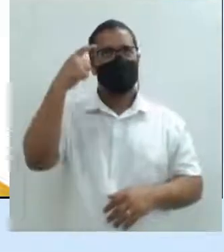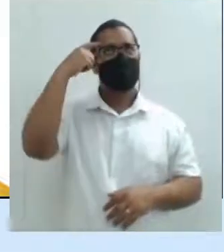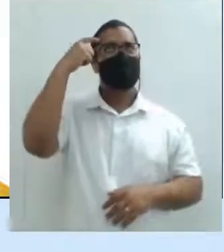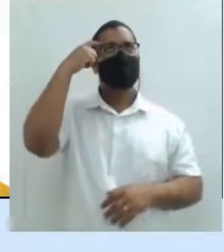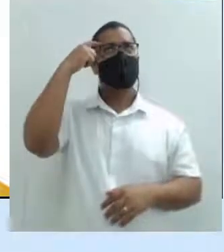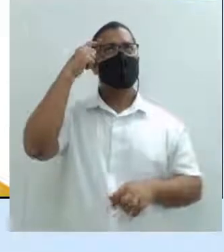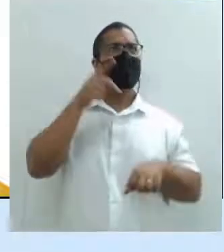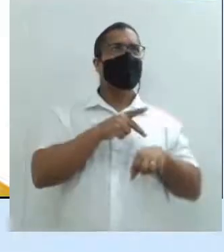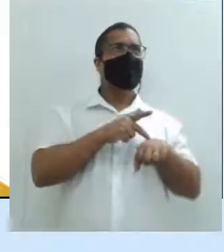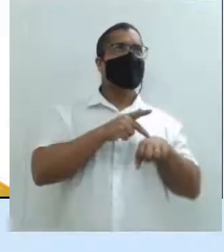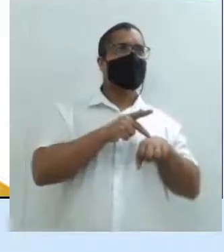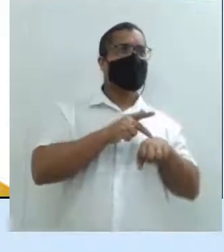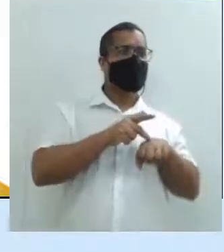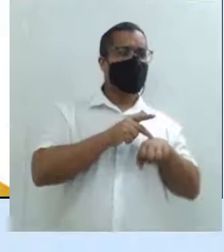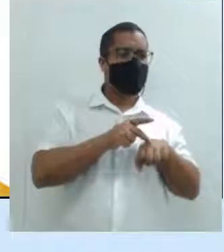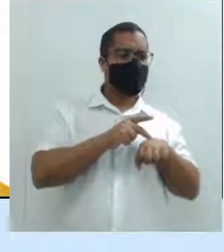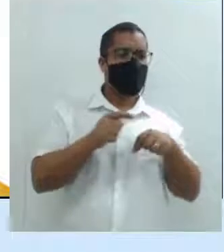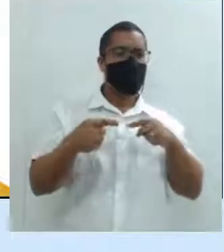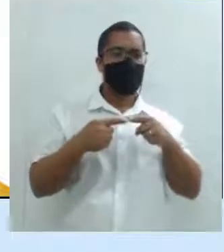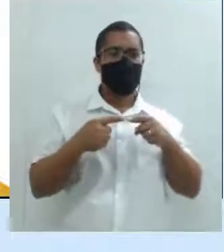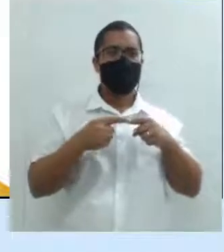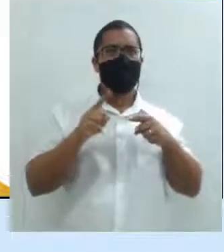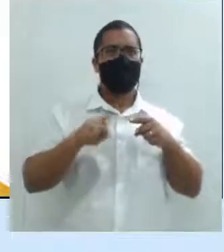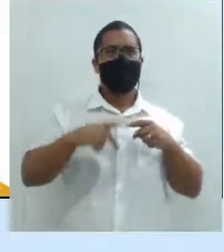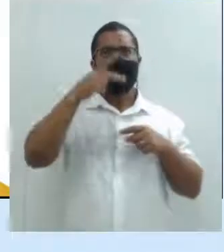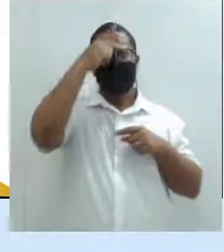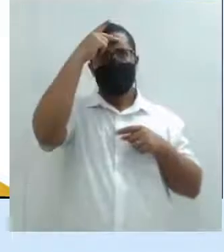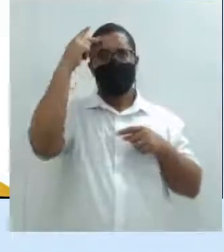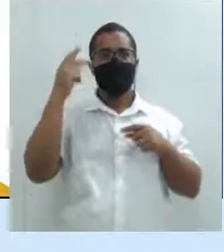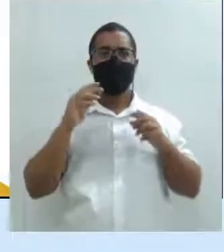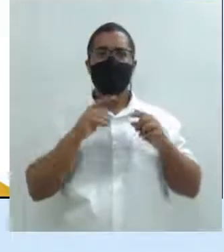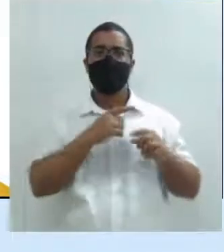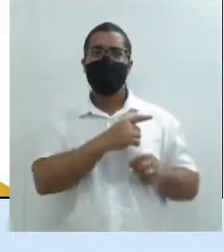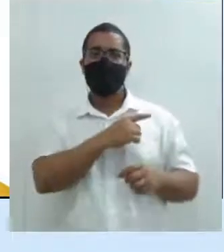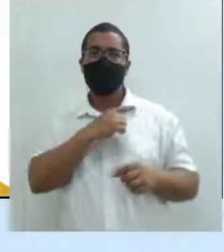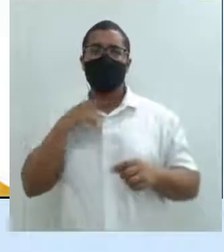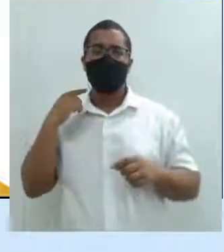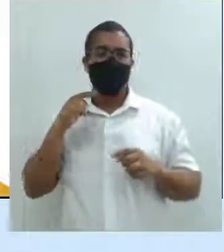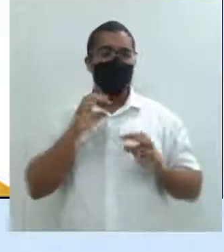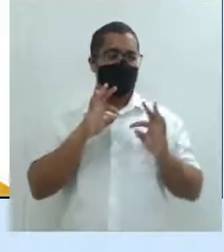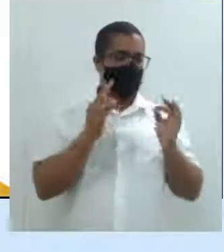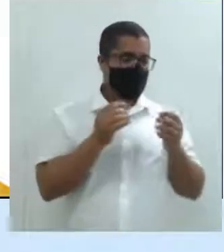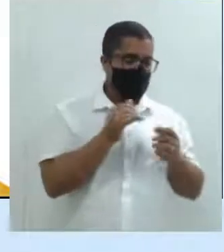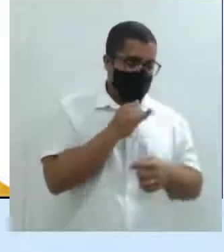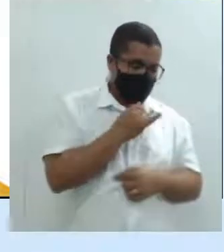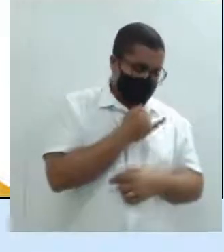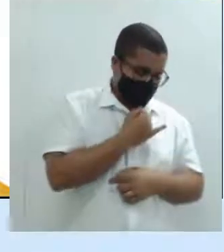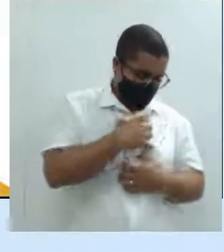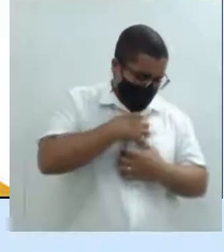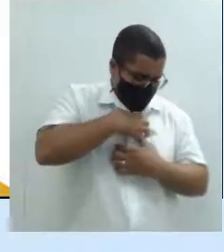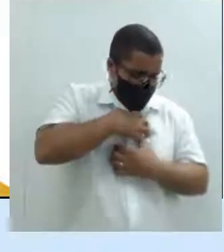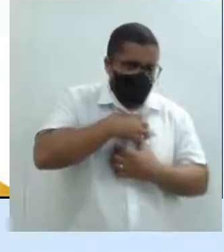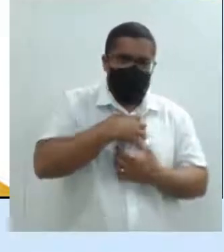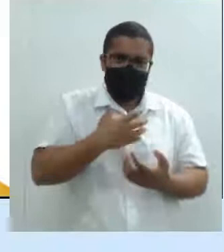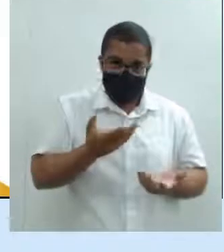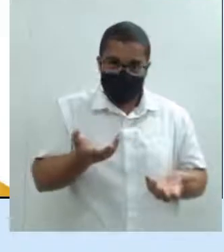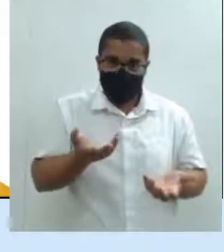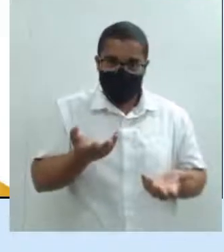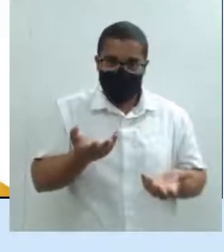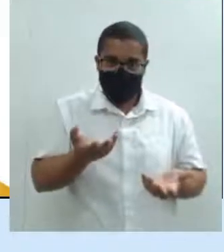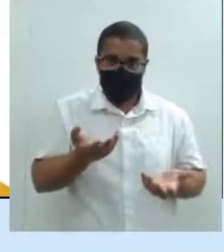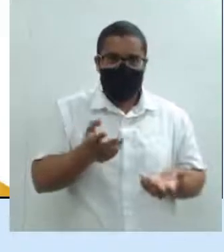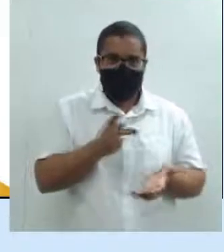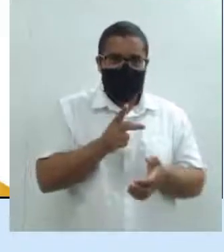no preto como uma cor do luto, não é? Uma cor da tristeza, do luto, quando as pessoas usam